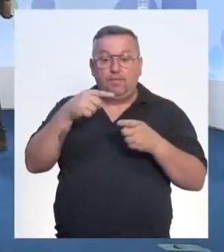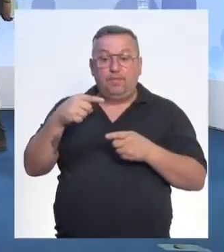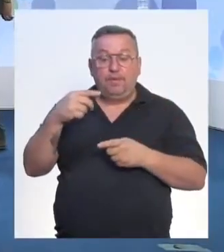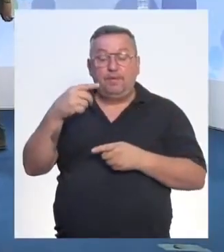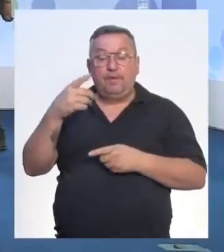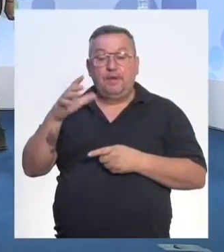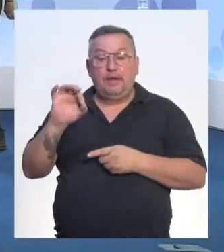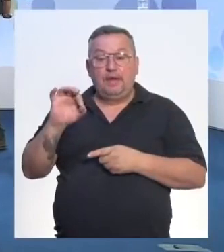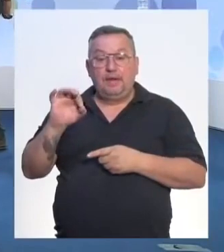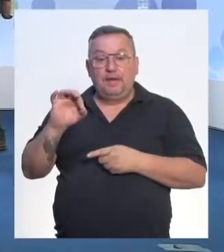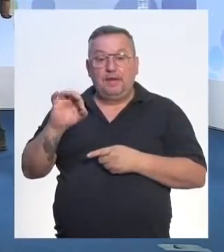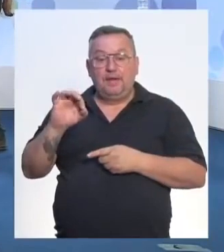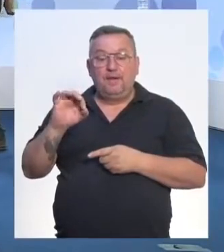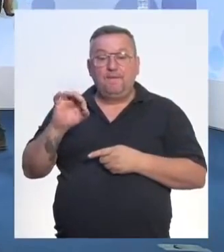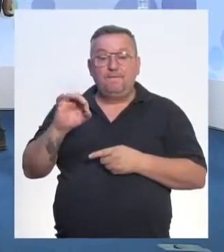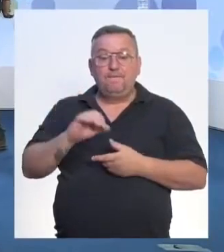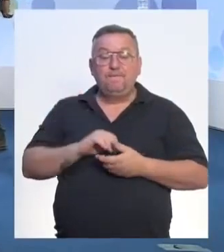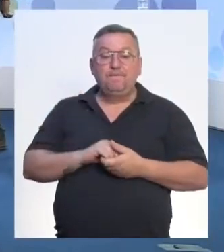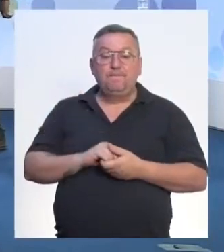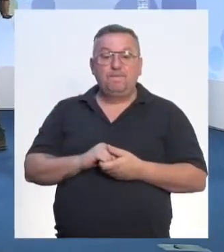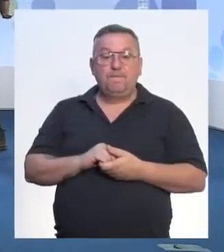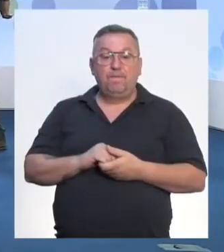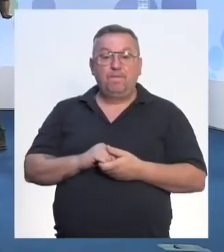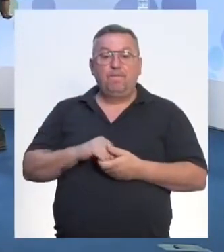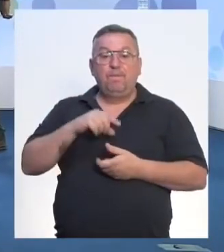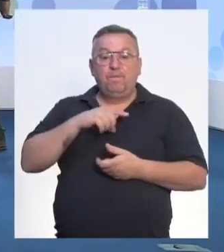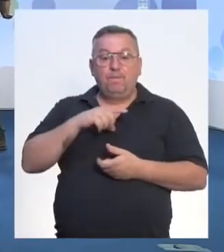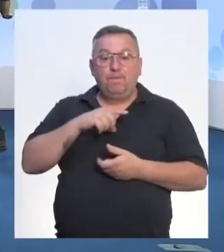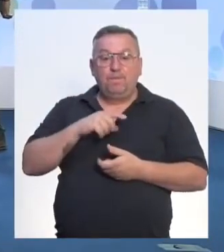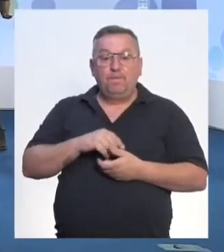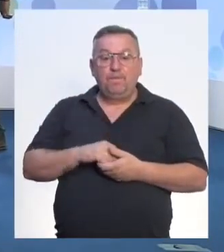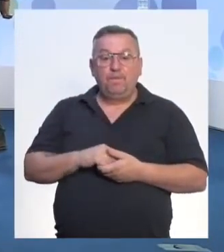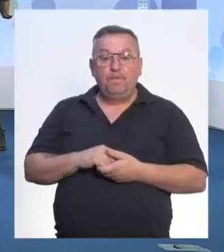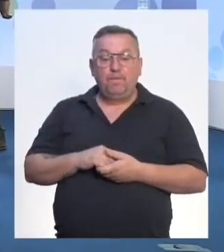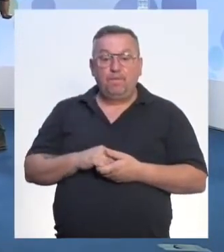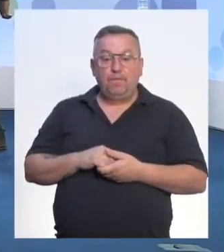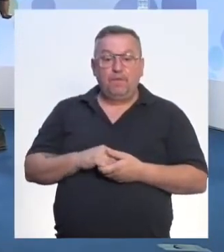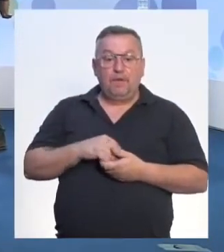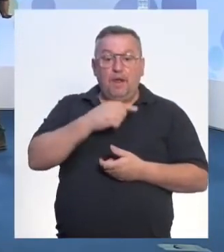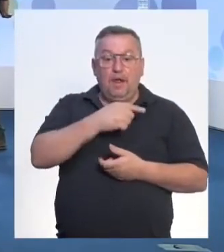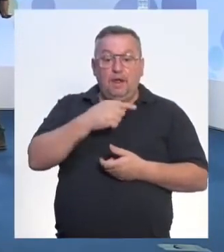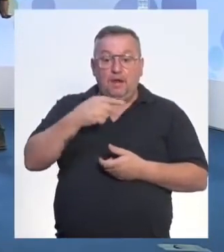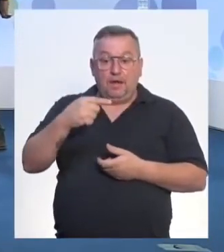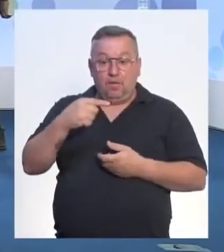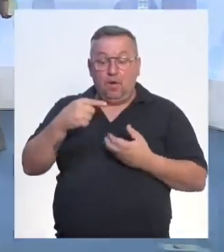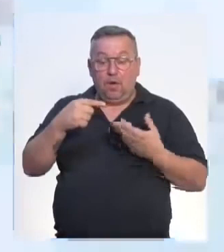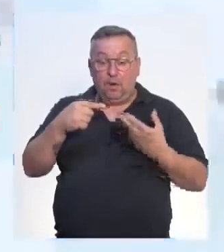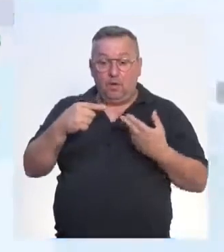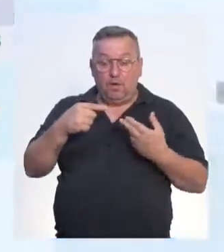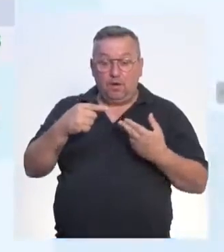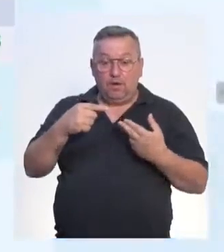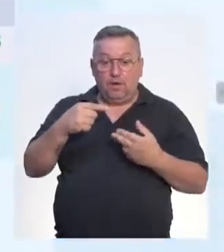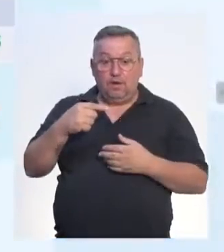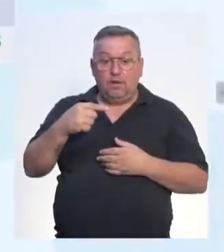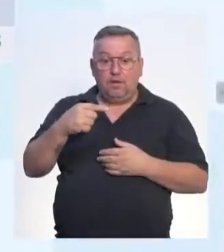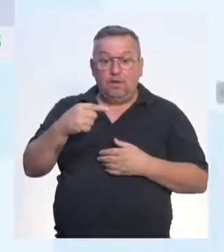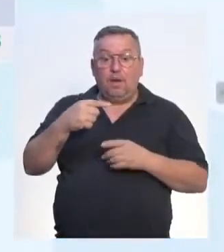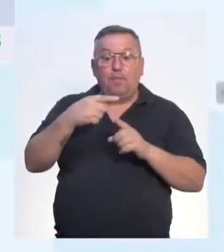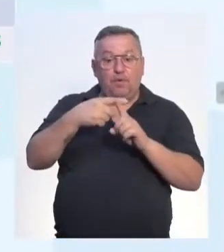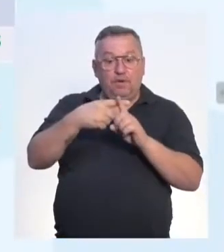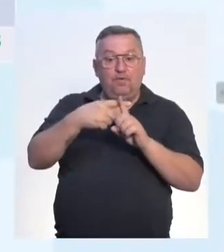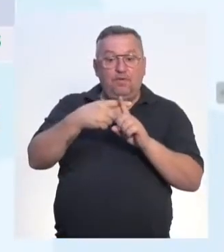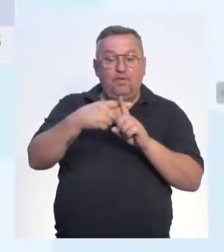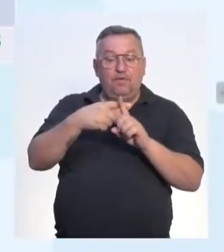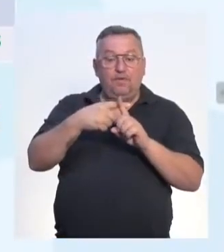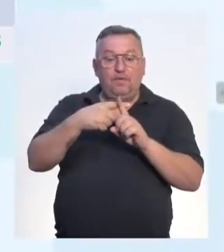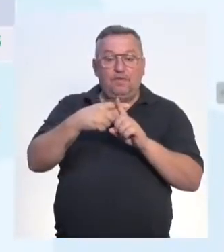menos 10, né? Sim. Então, eu tenho sinais iguais, no caso aqui, é